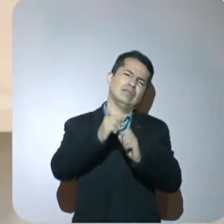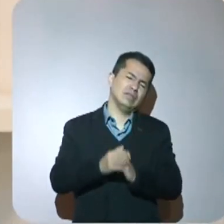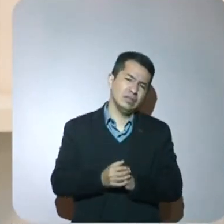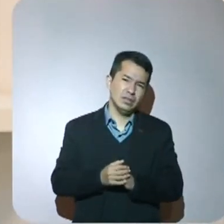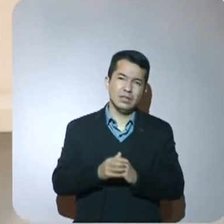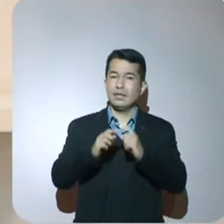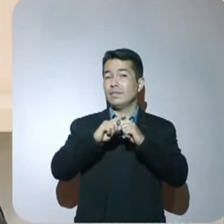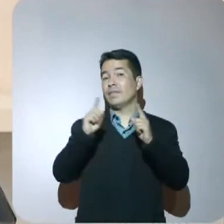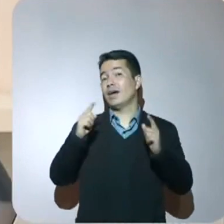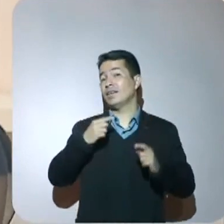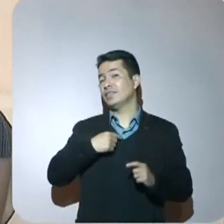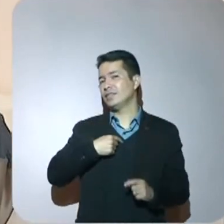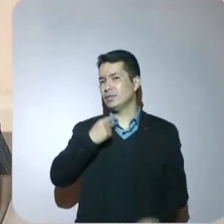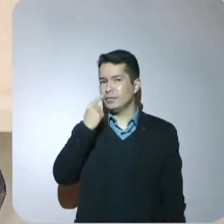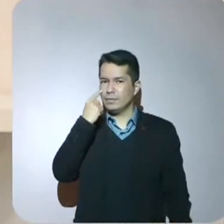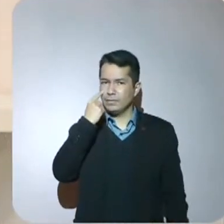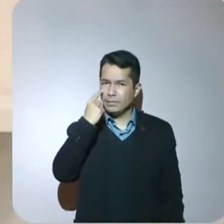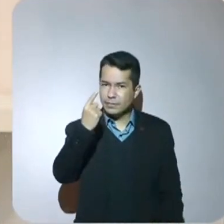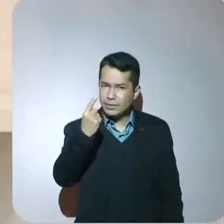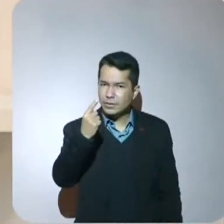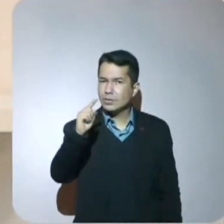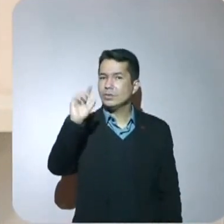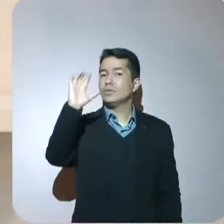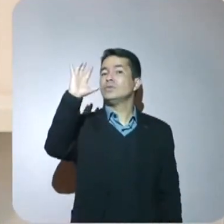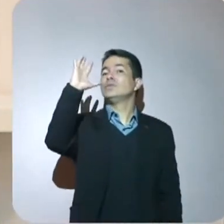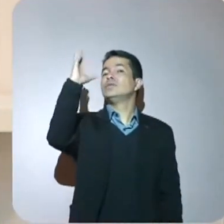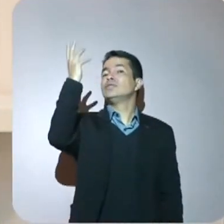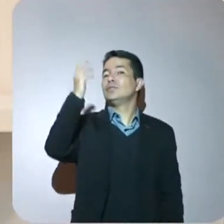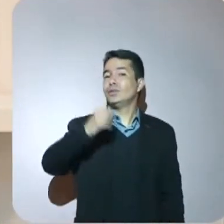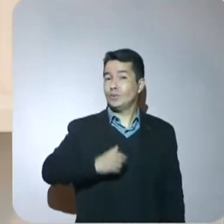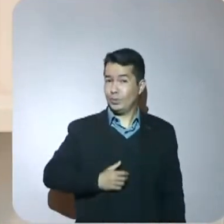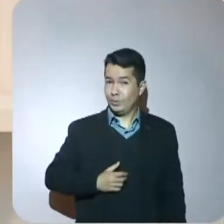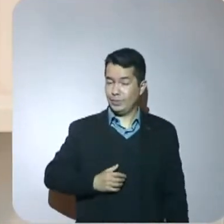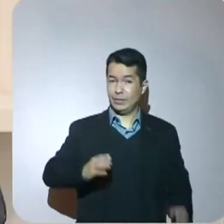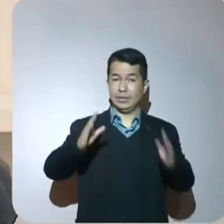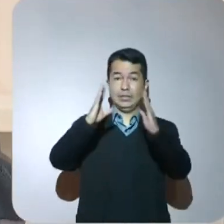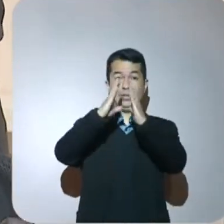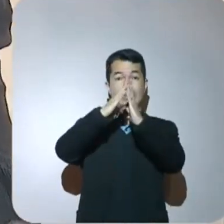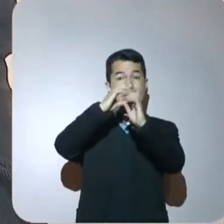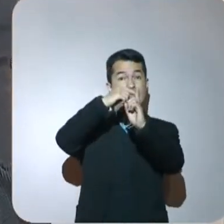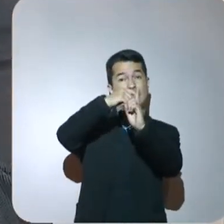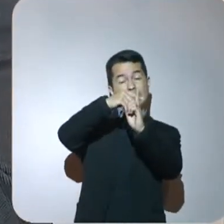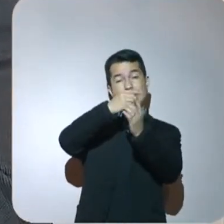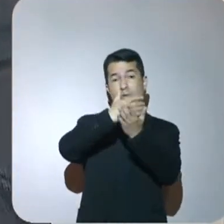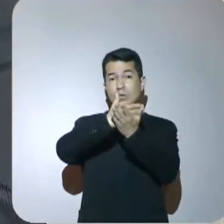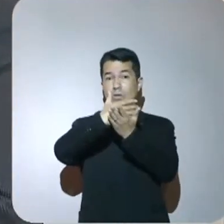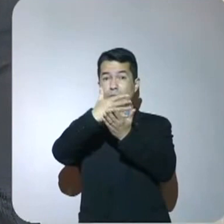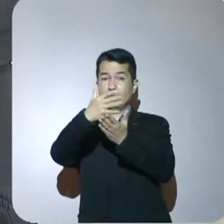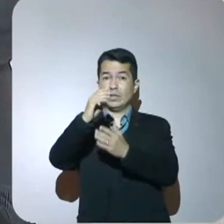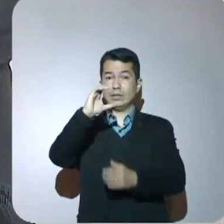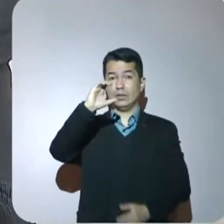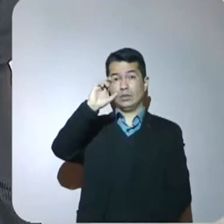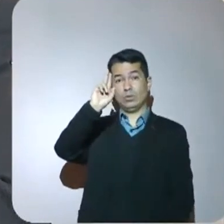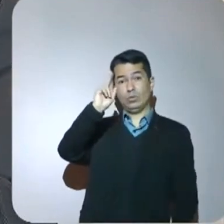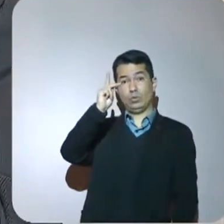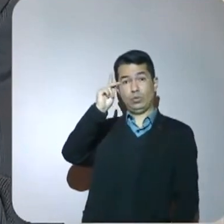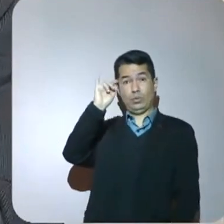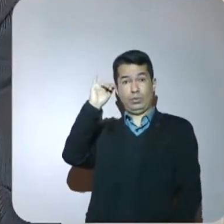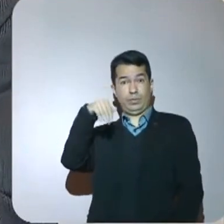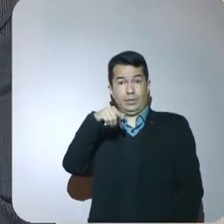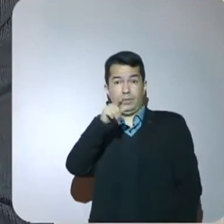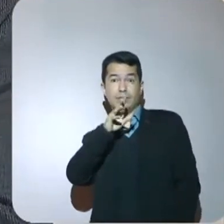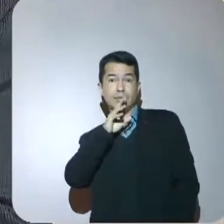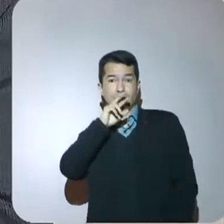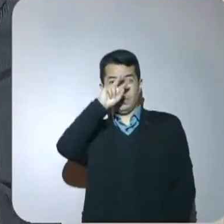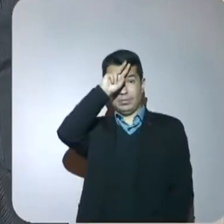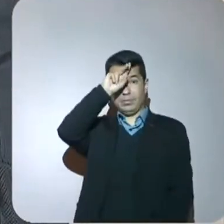fez? Mandou uma peste de cupins. E os cupins destruíram a estrutura